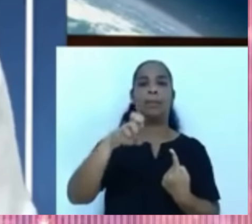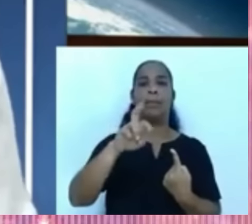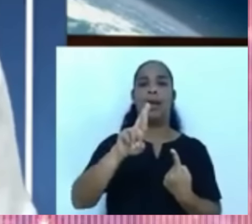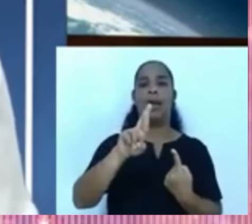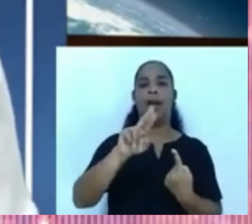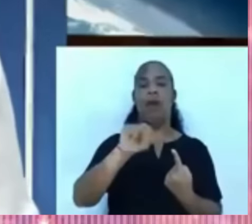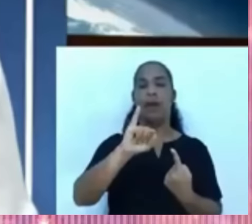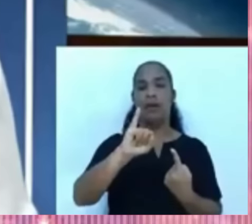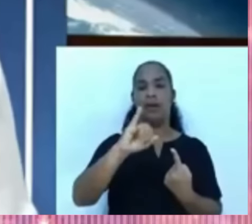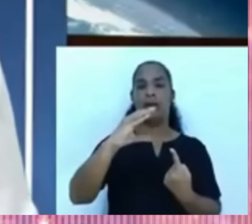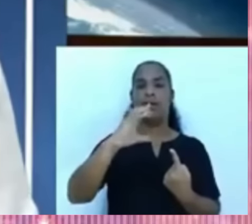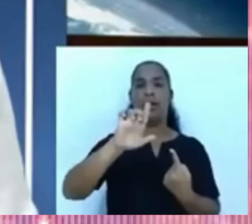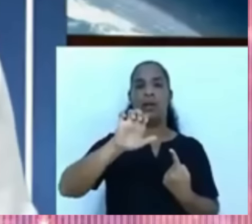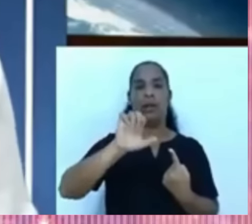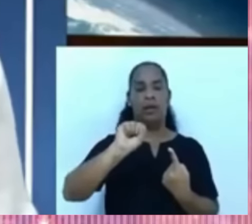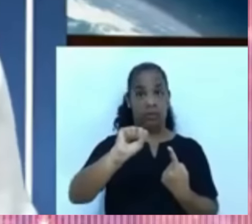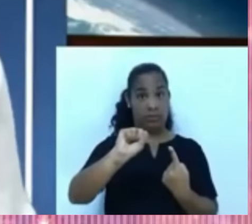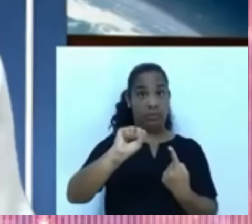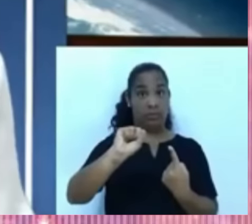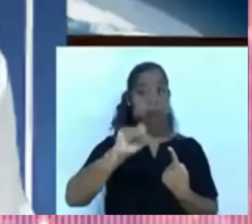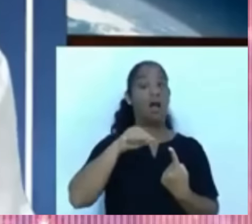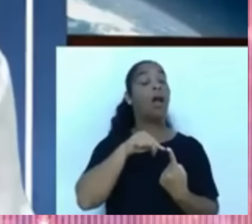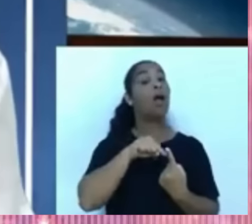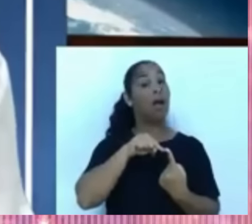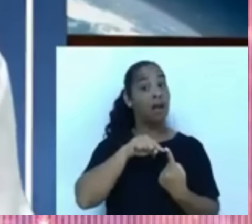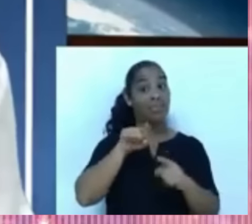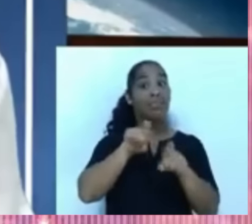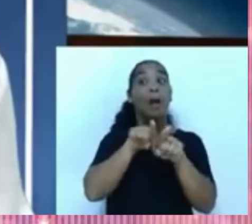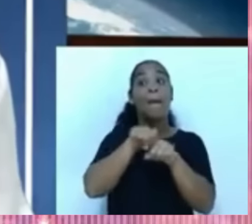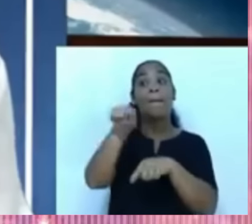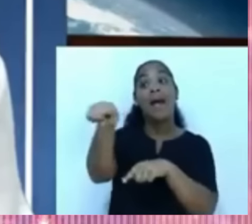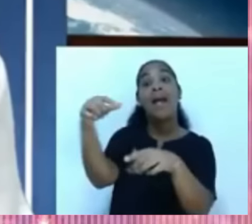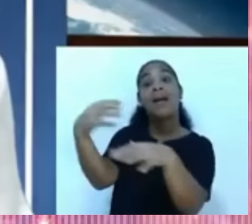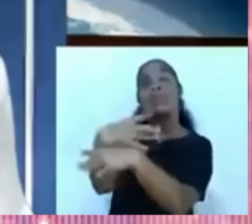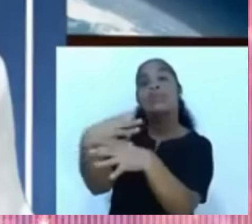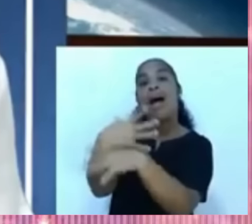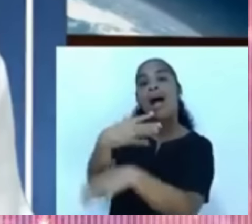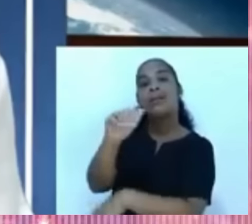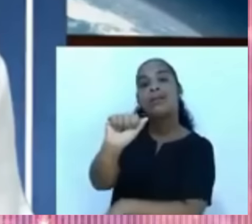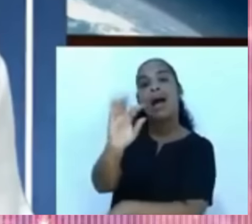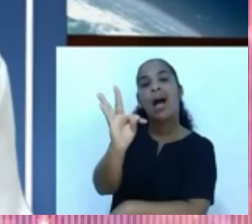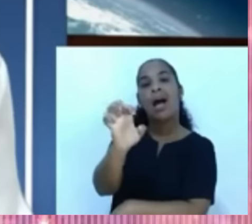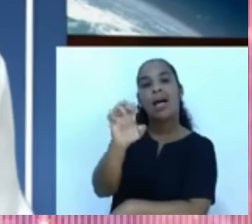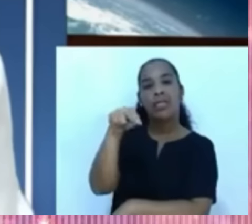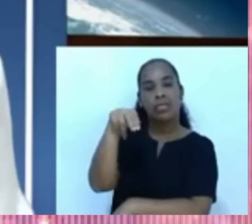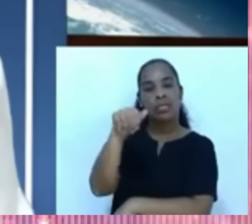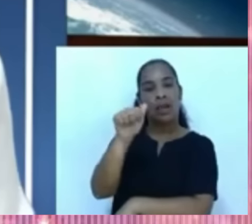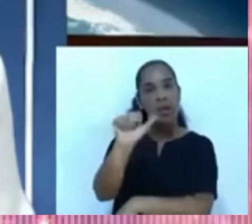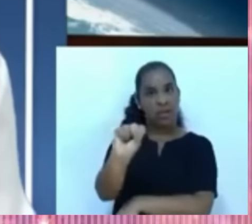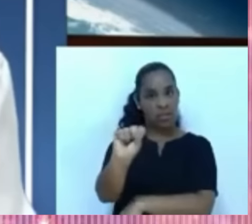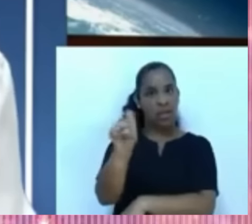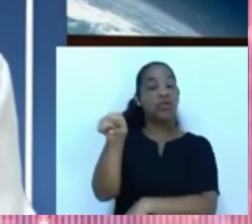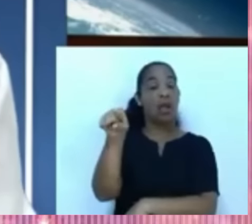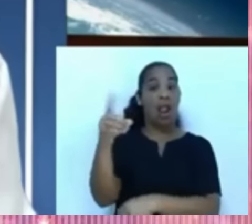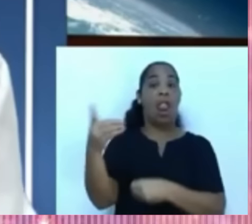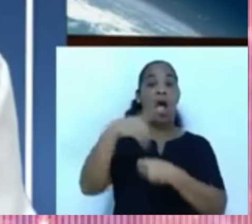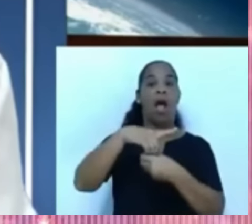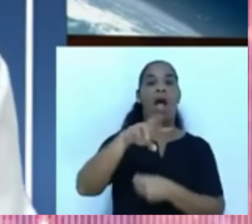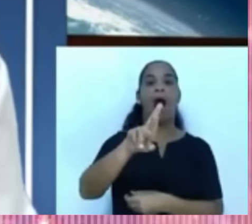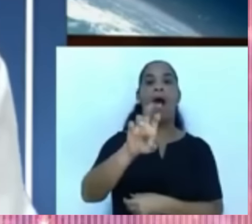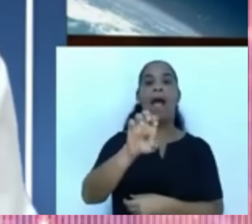governou Atenas e tornou-a a república mais nobre e encantadora da humanidade de todos